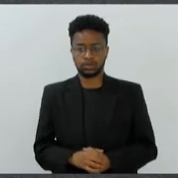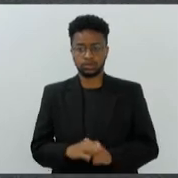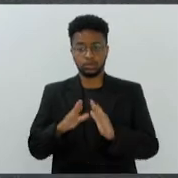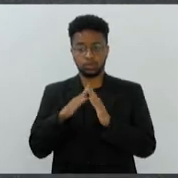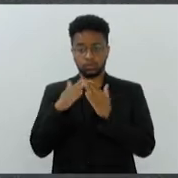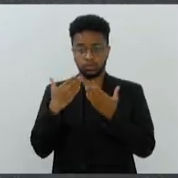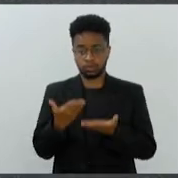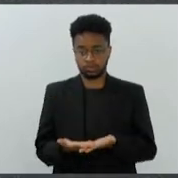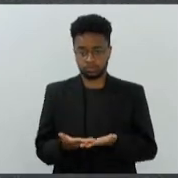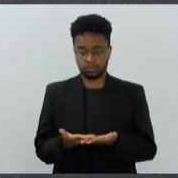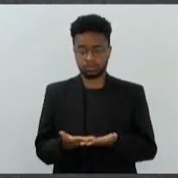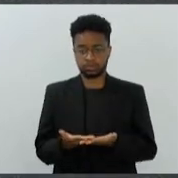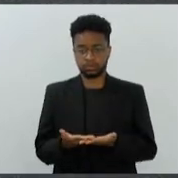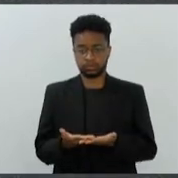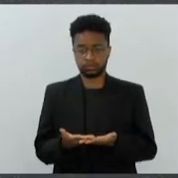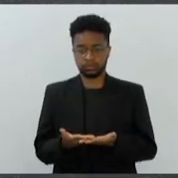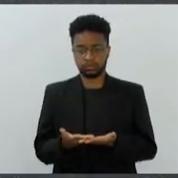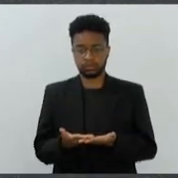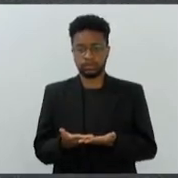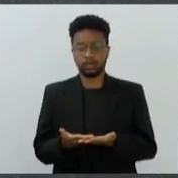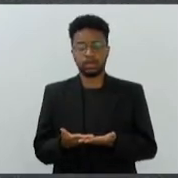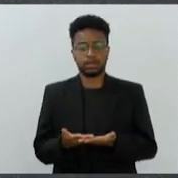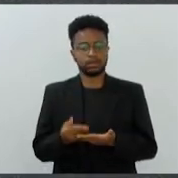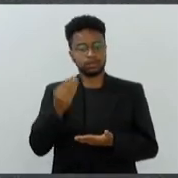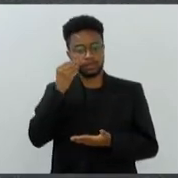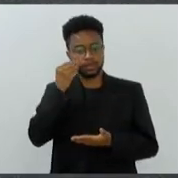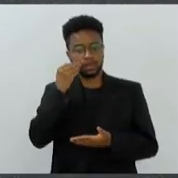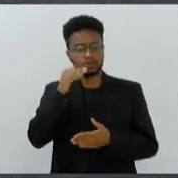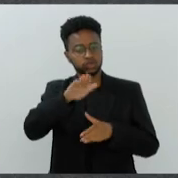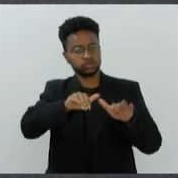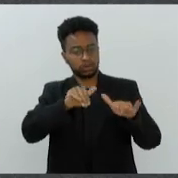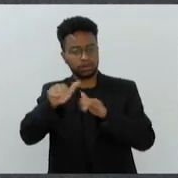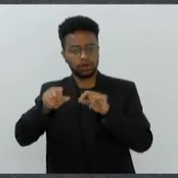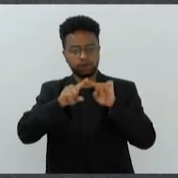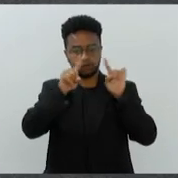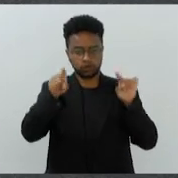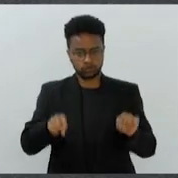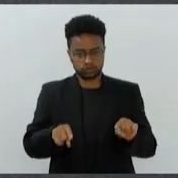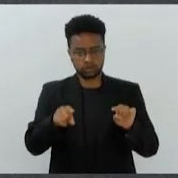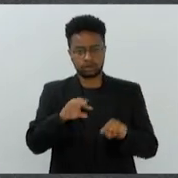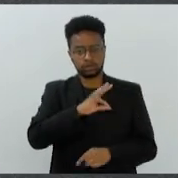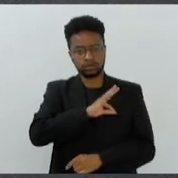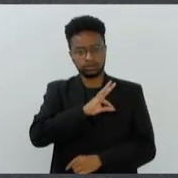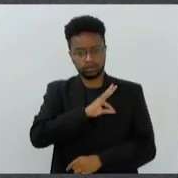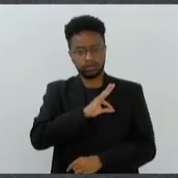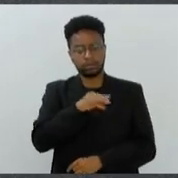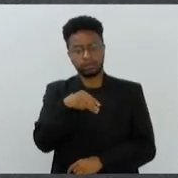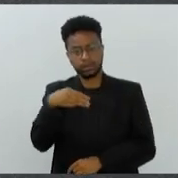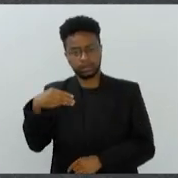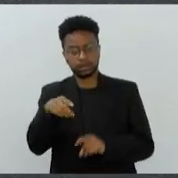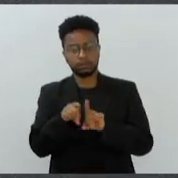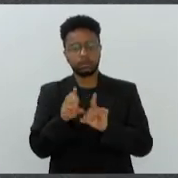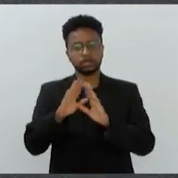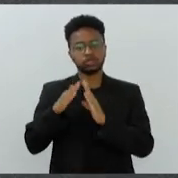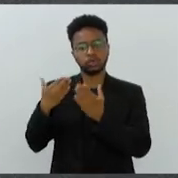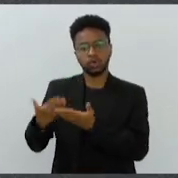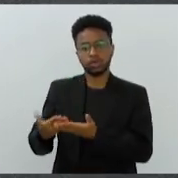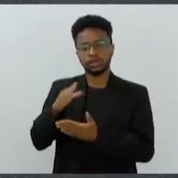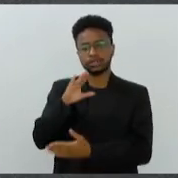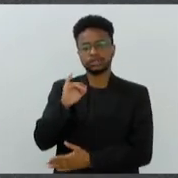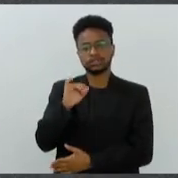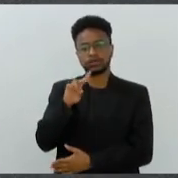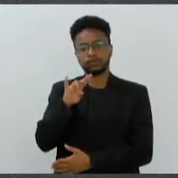formar quadros para a Polícia Militar e a chamada Escola Cívico-Militar.